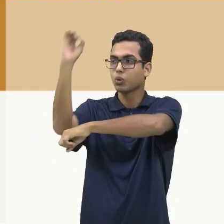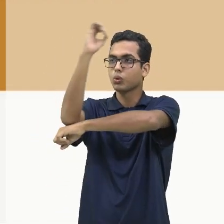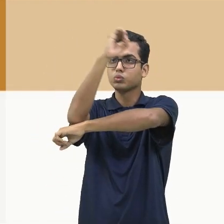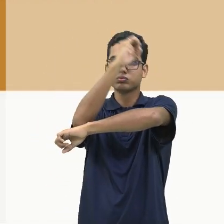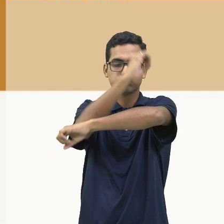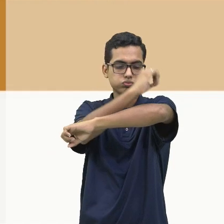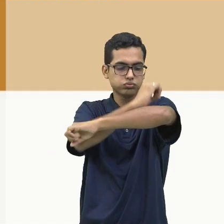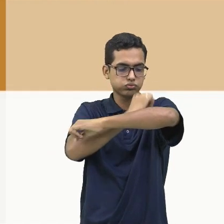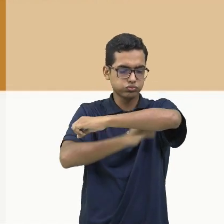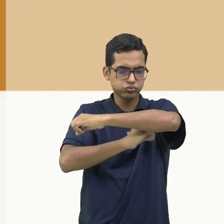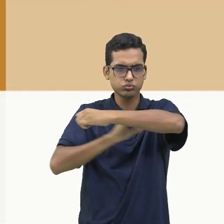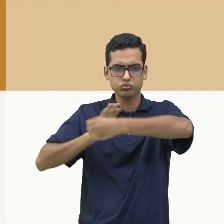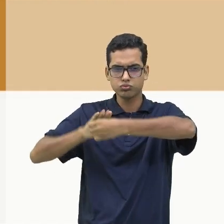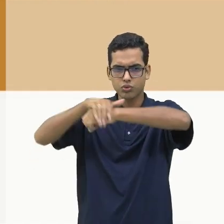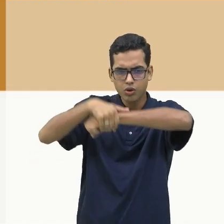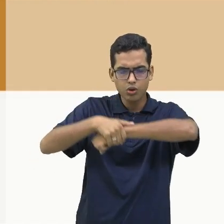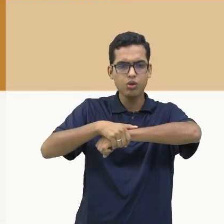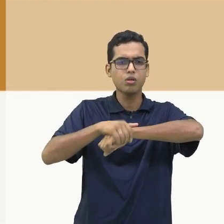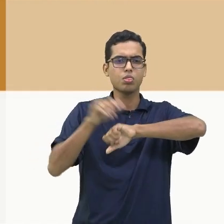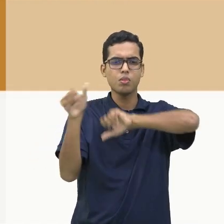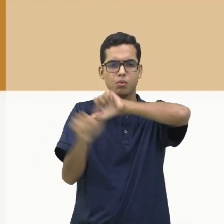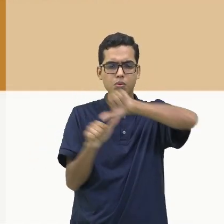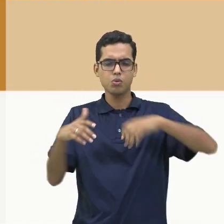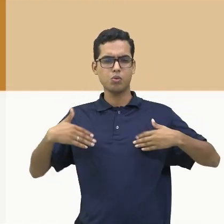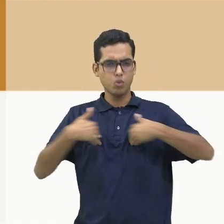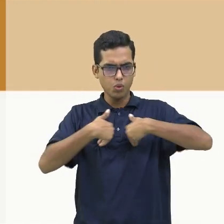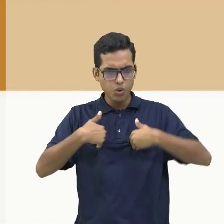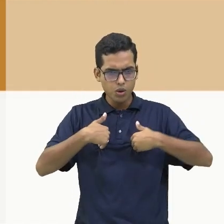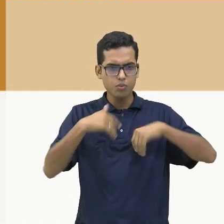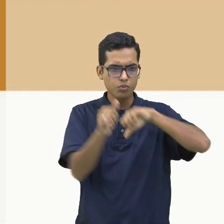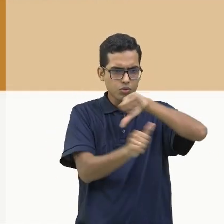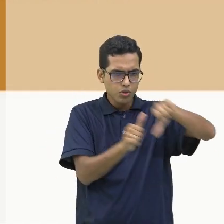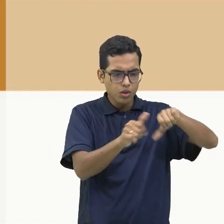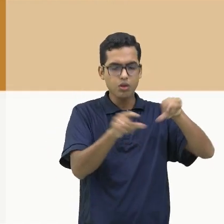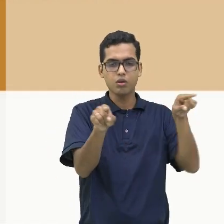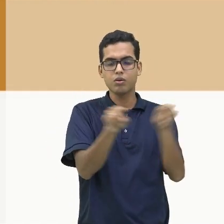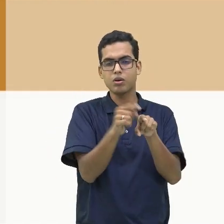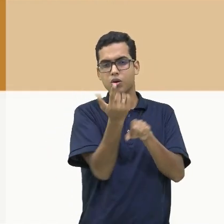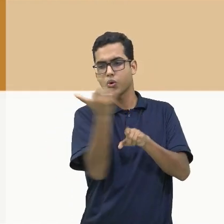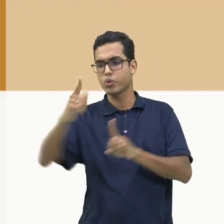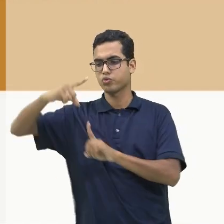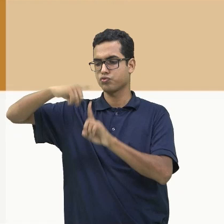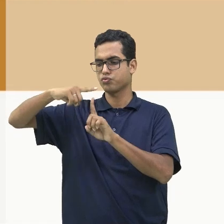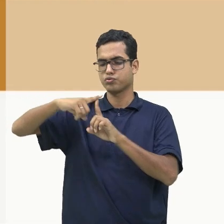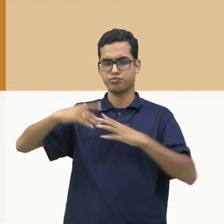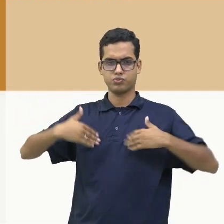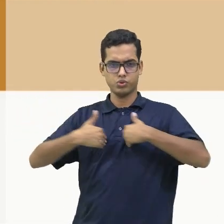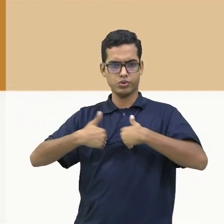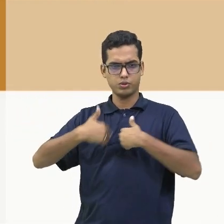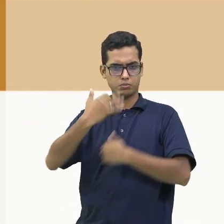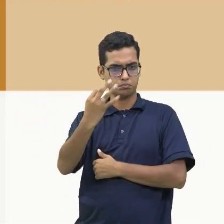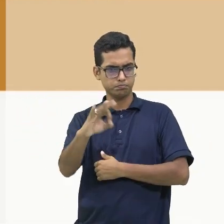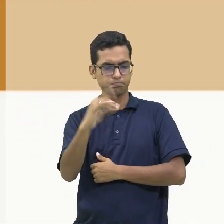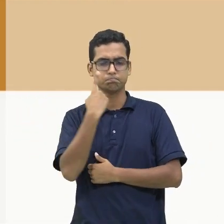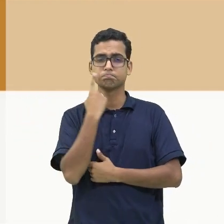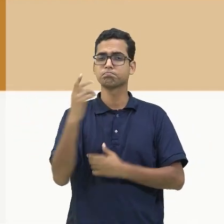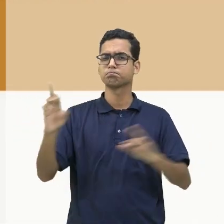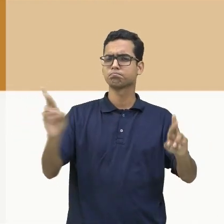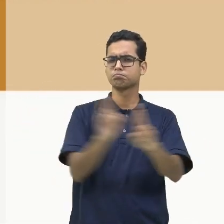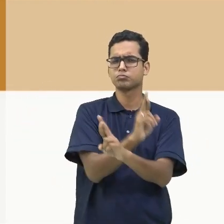ela transformava animais em outros seres. Essa relação, nessa abordagem